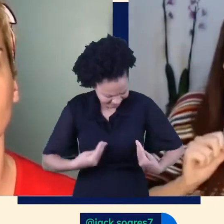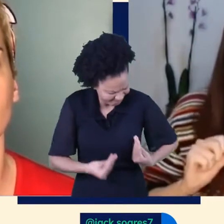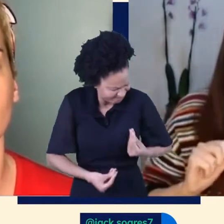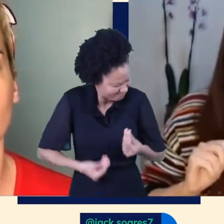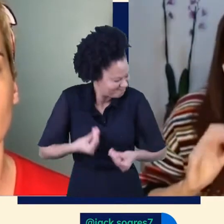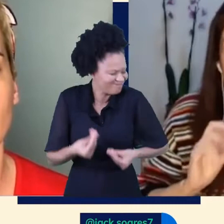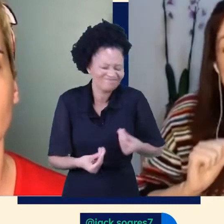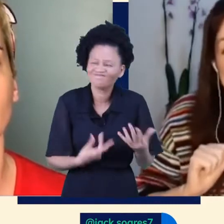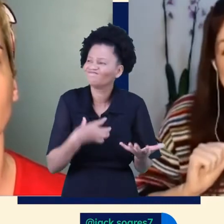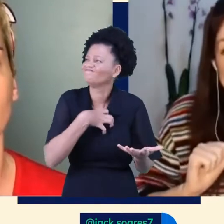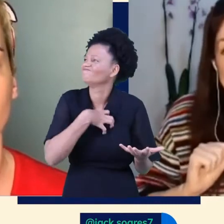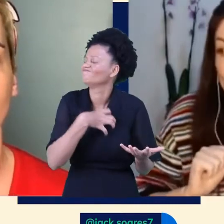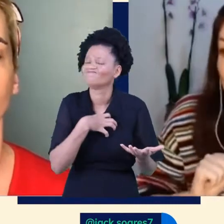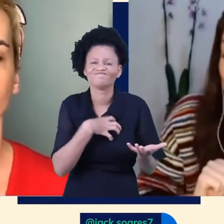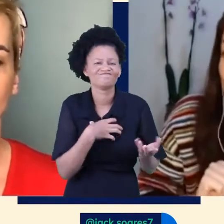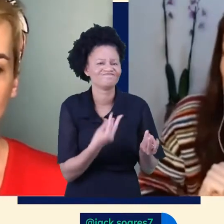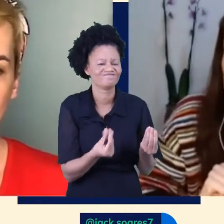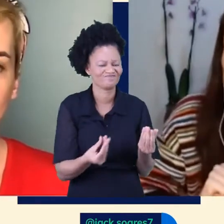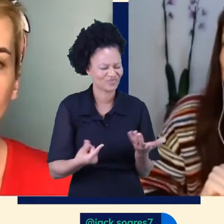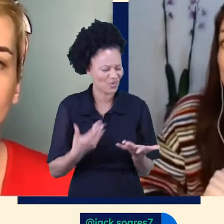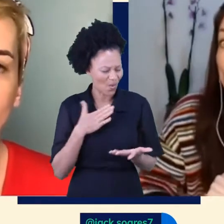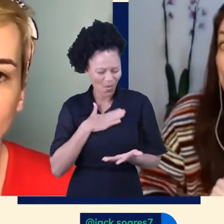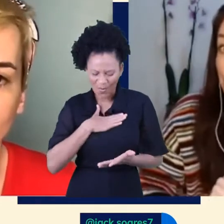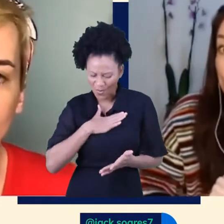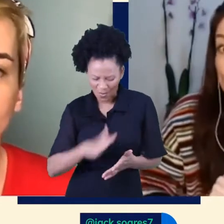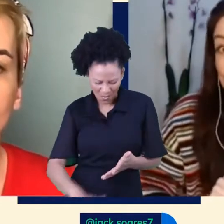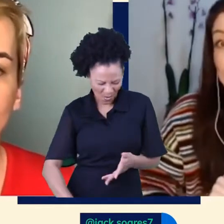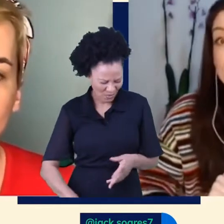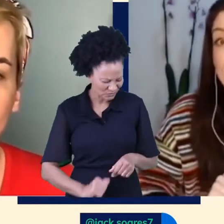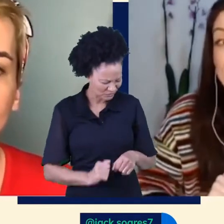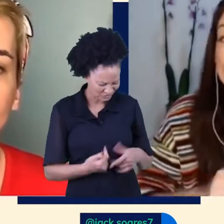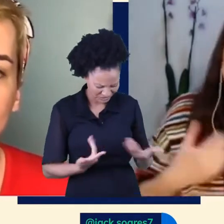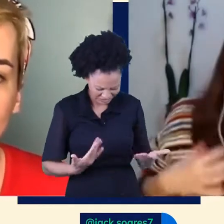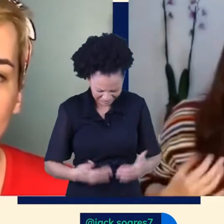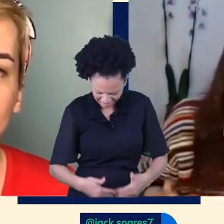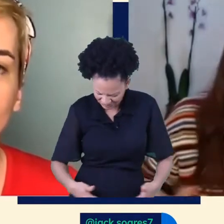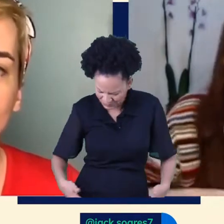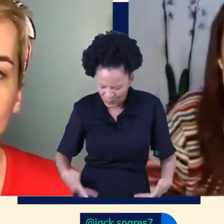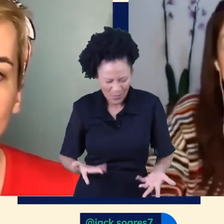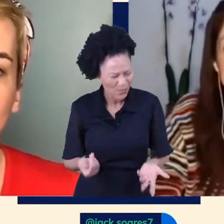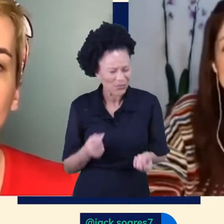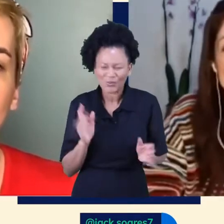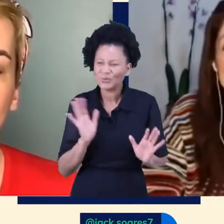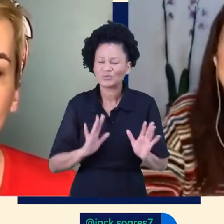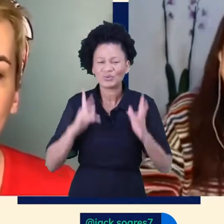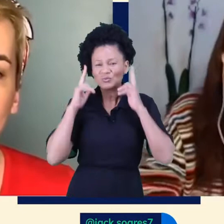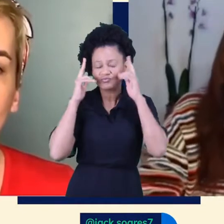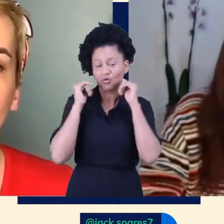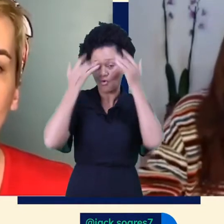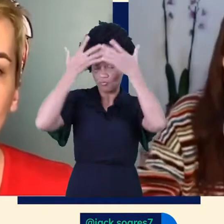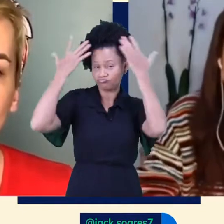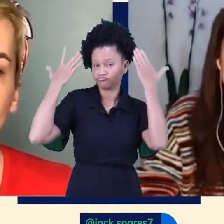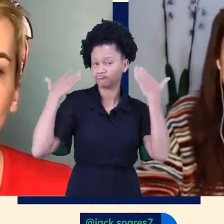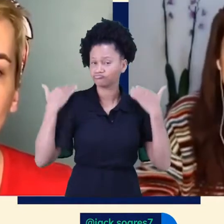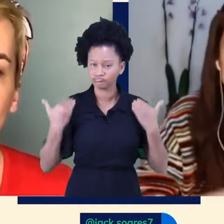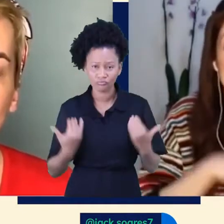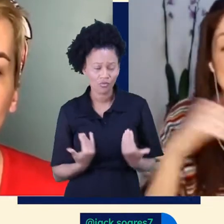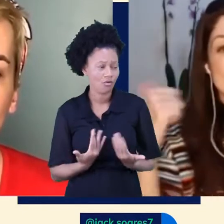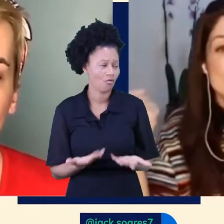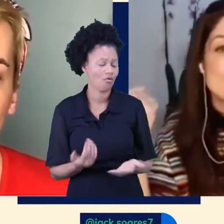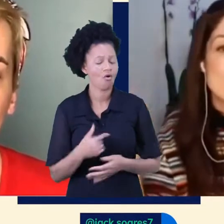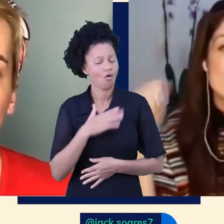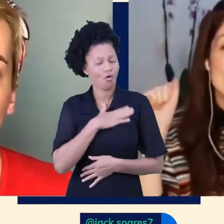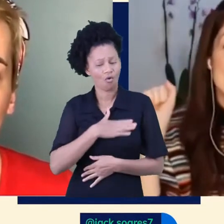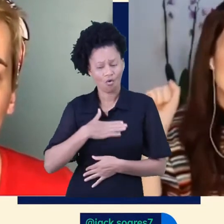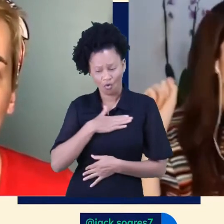Eu não curto usar bermuda, eu não quero que meu cabelo fique curto, né? Eu quero que ele seja comprido. Ah, mas eu gosto de rosa, eu